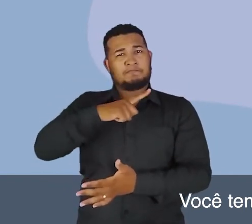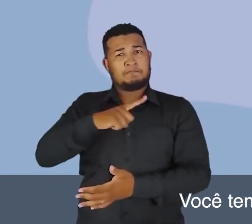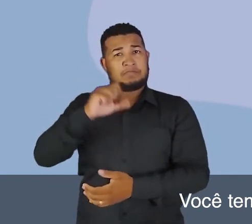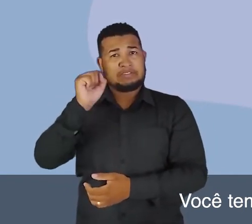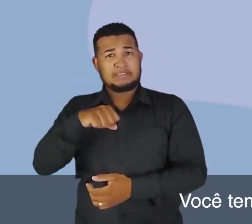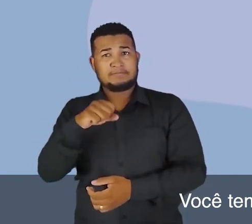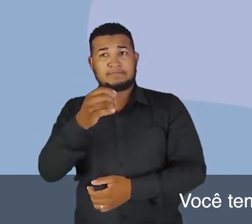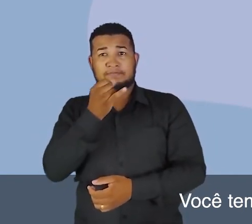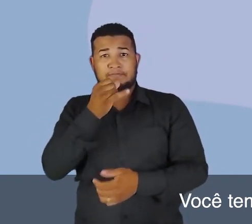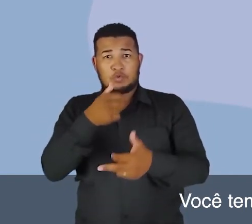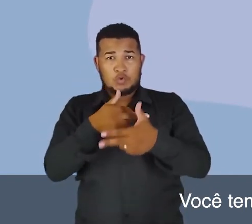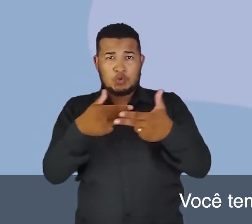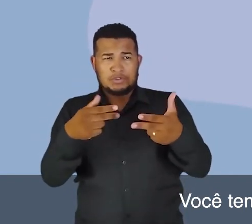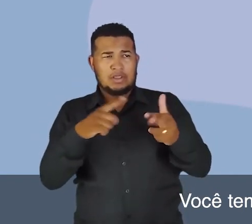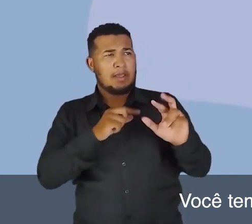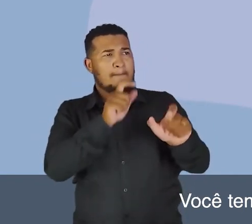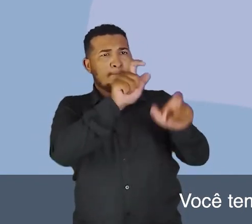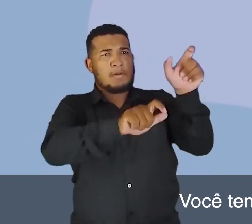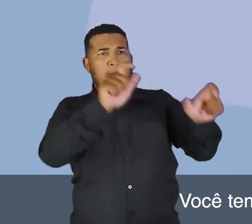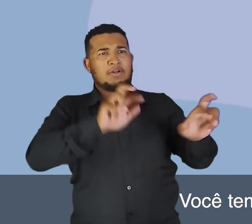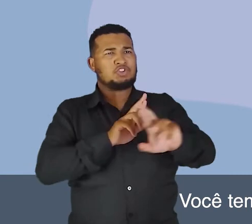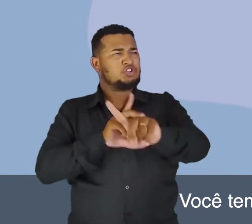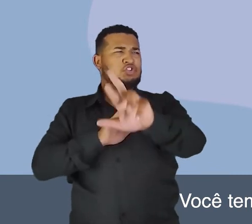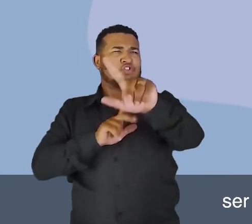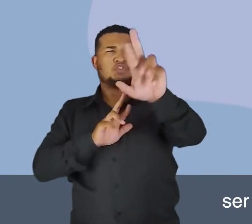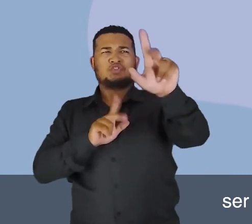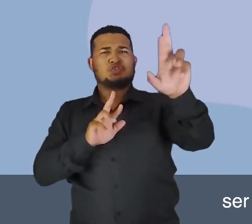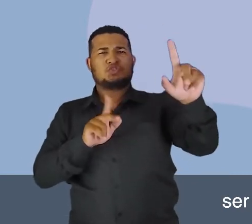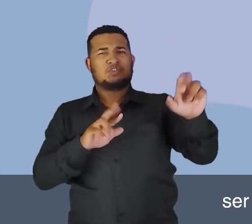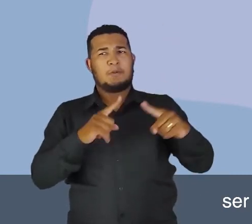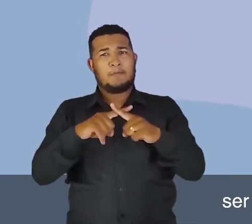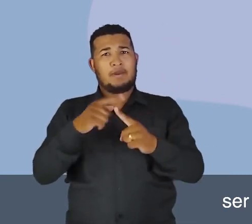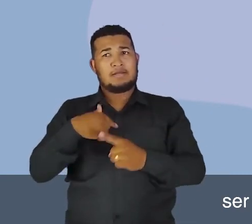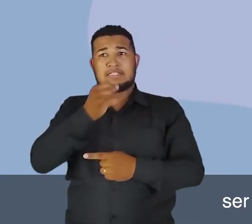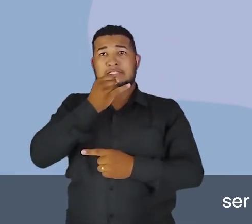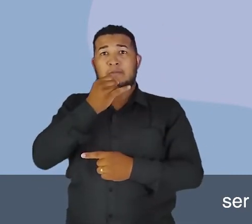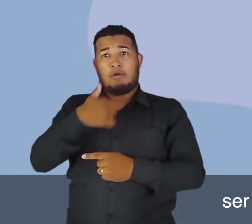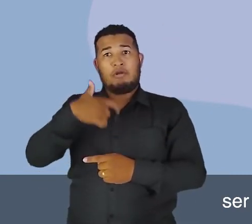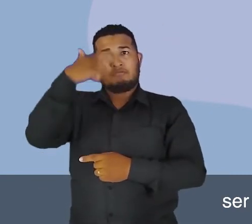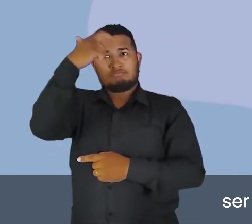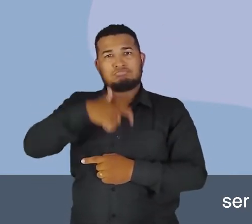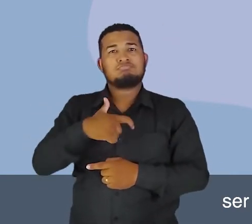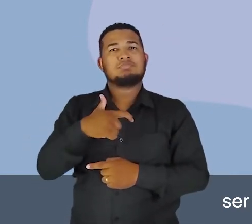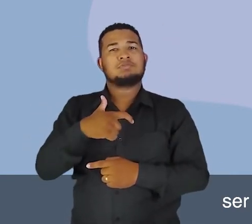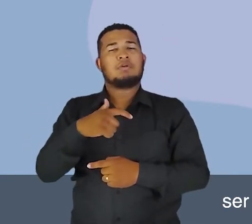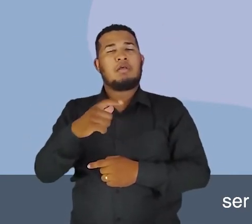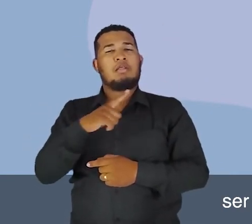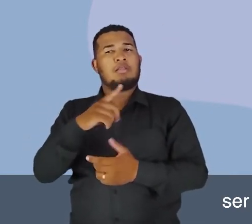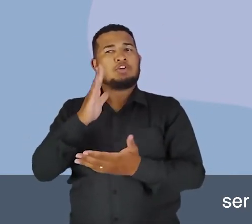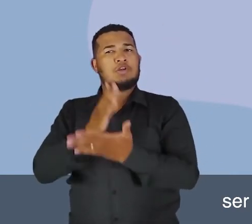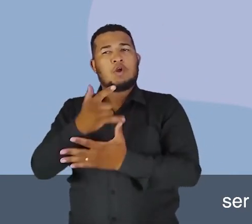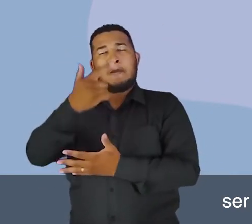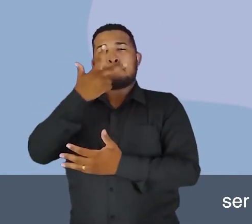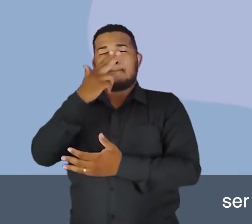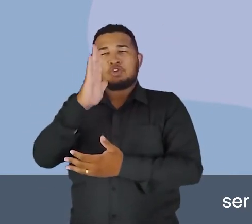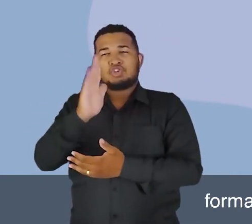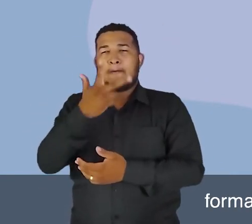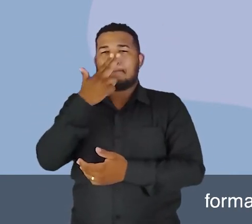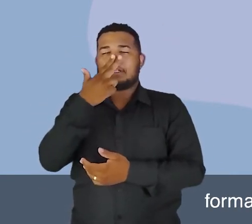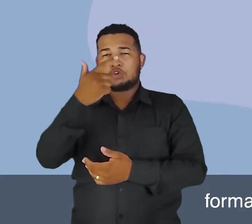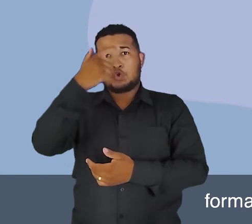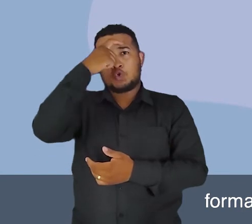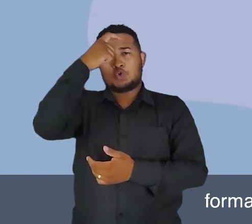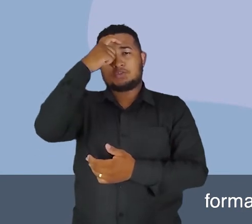que você consome de forma diferente dos outros? Porque ser um consumidor, ter um consumo consciente, é consumir de